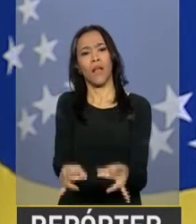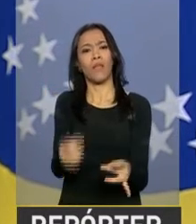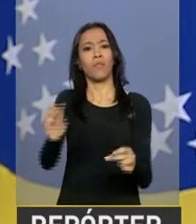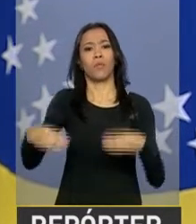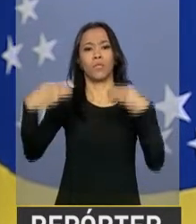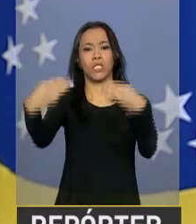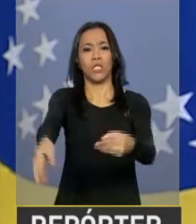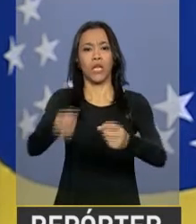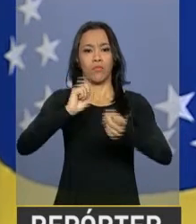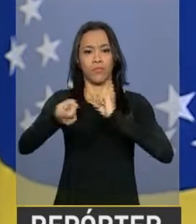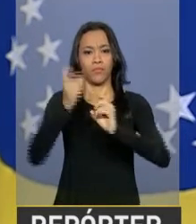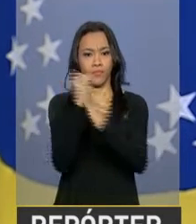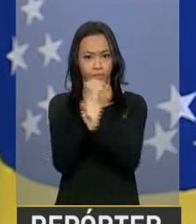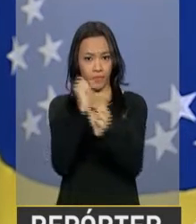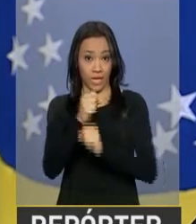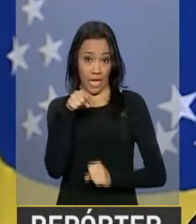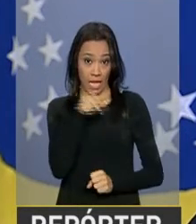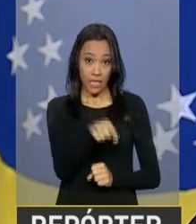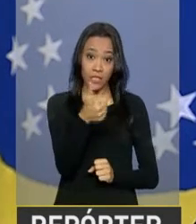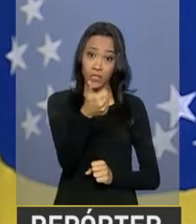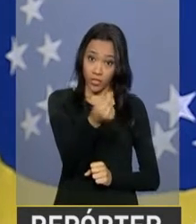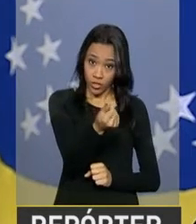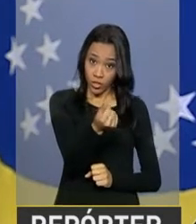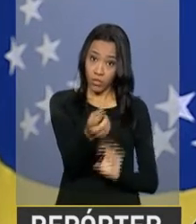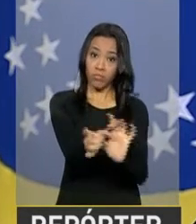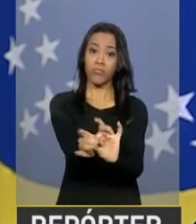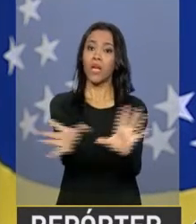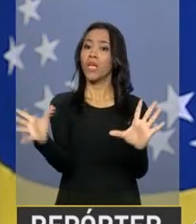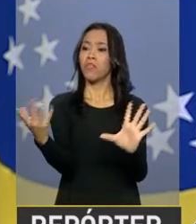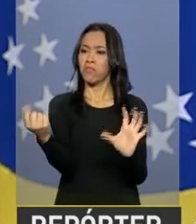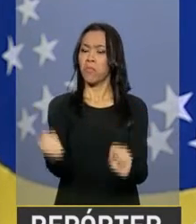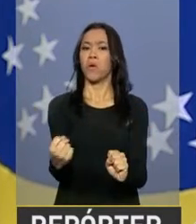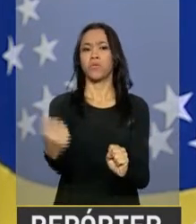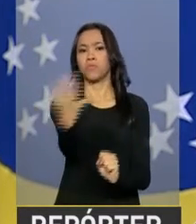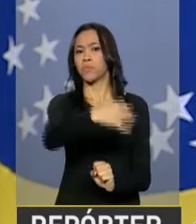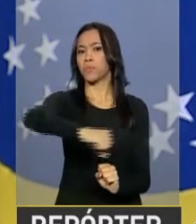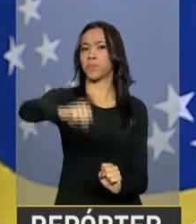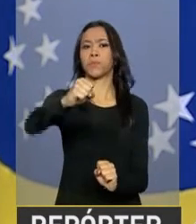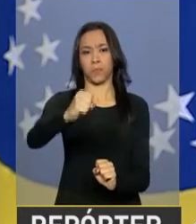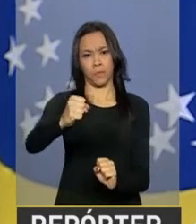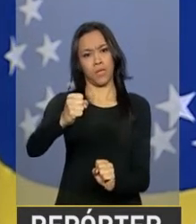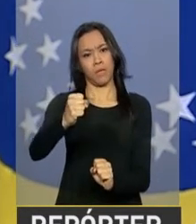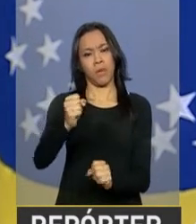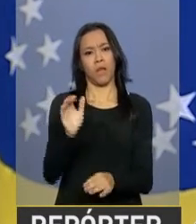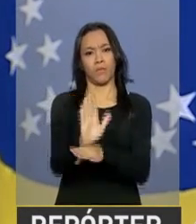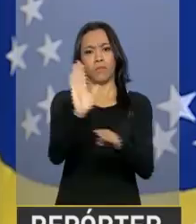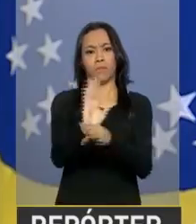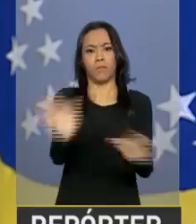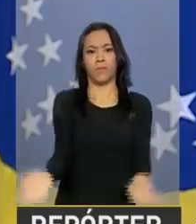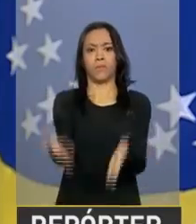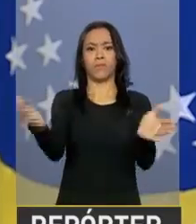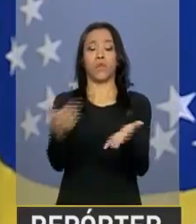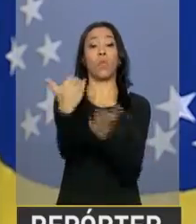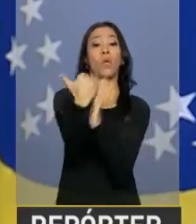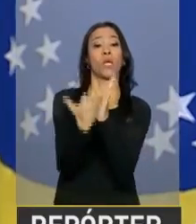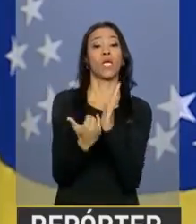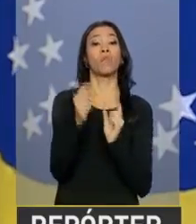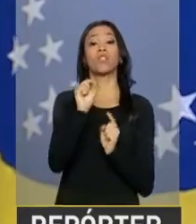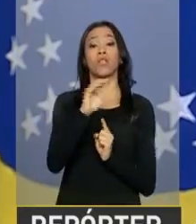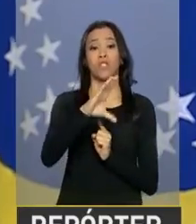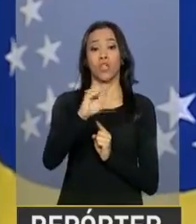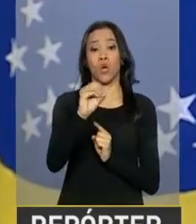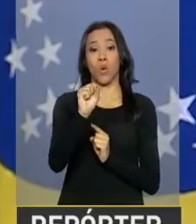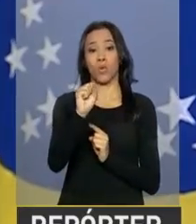os recursos ficariam à disposição para fortalecer o programa de concessões e o programa de